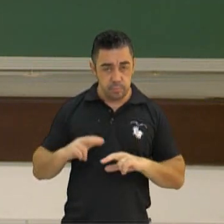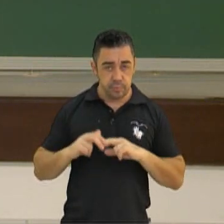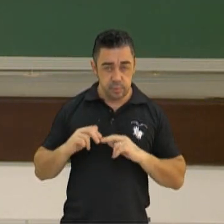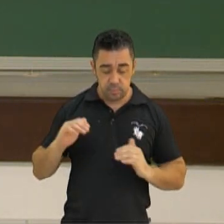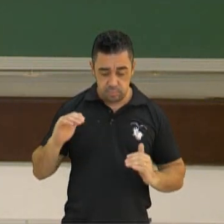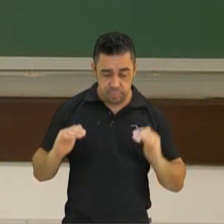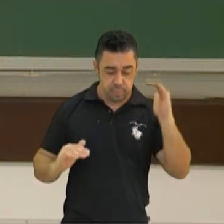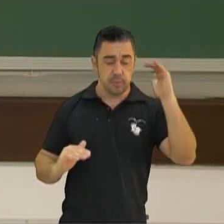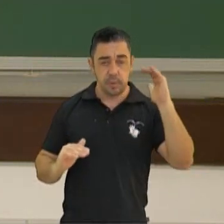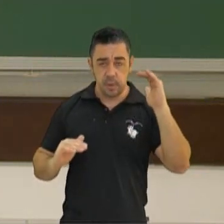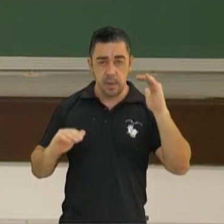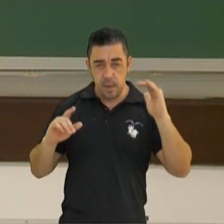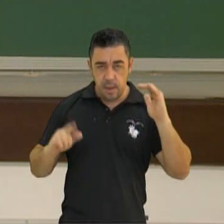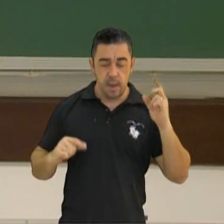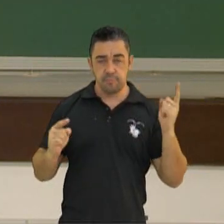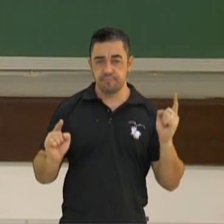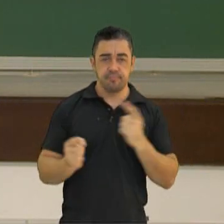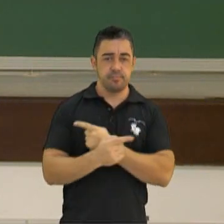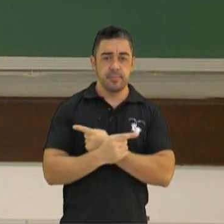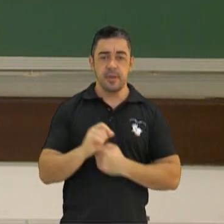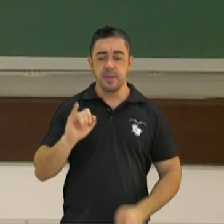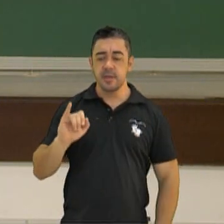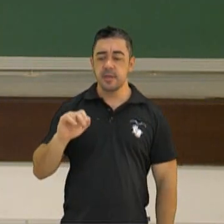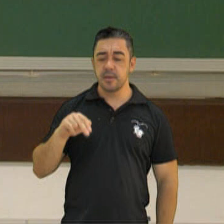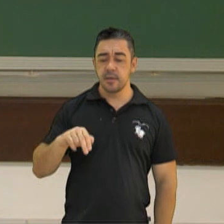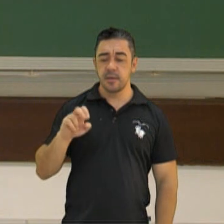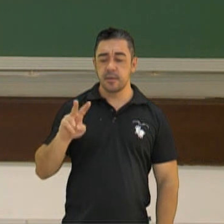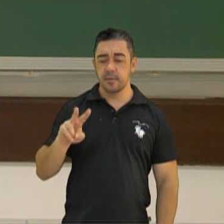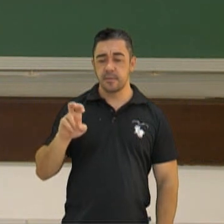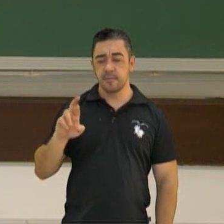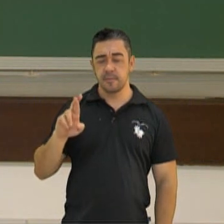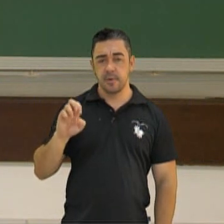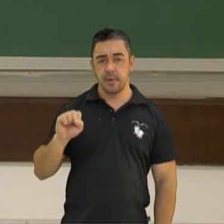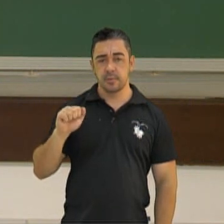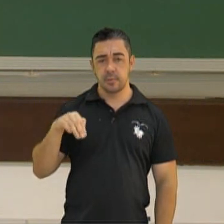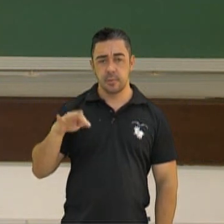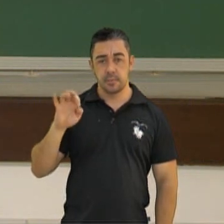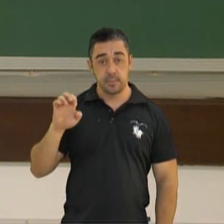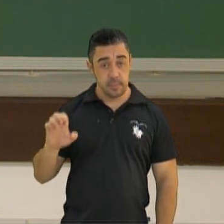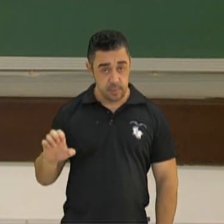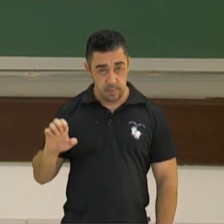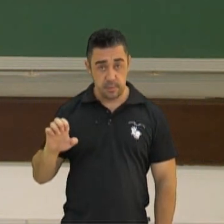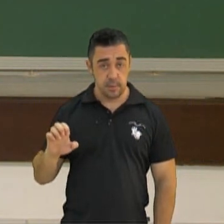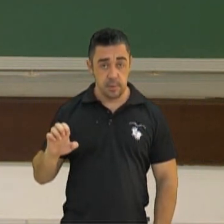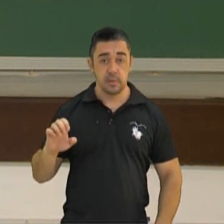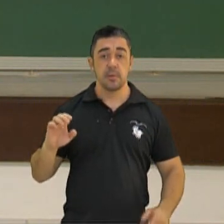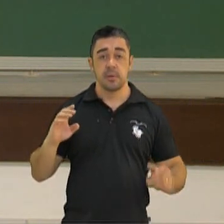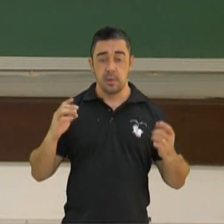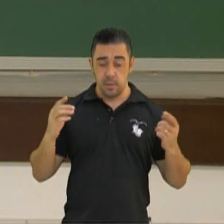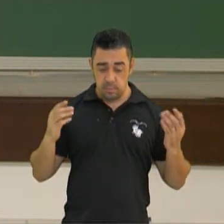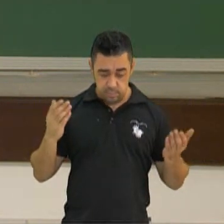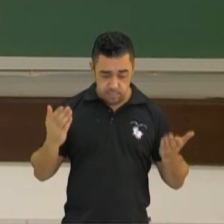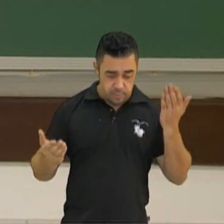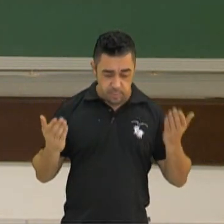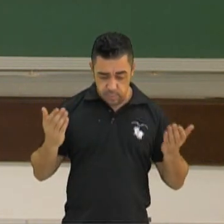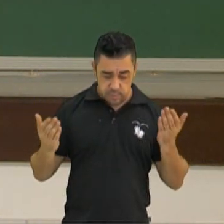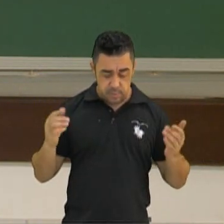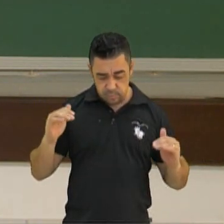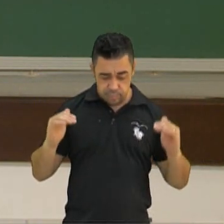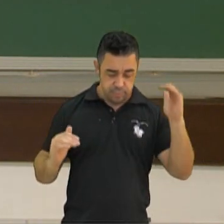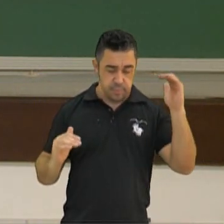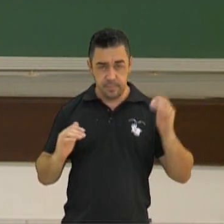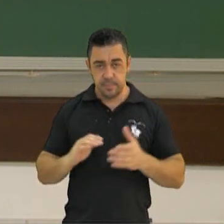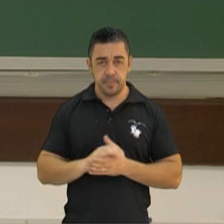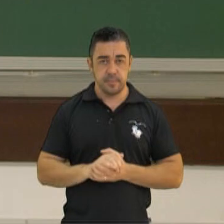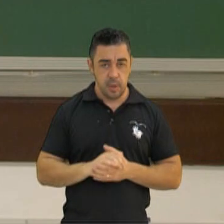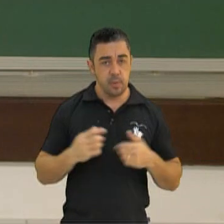aumentar, ok? Então, são grandezas, o quê? Isso, inversamente proporcionais, tá bom?